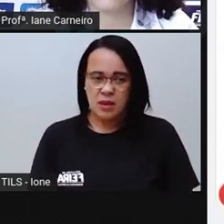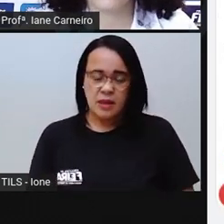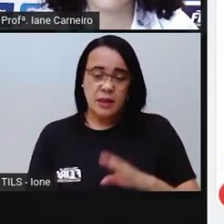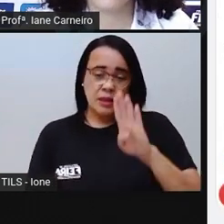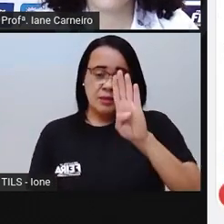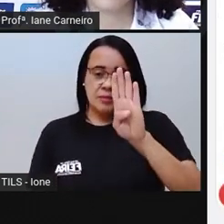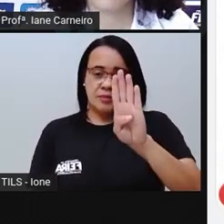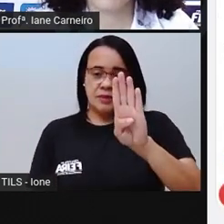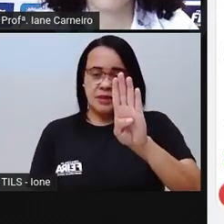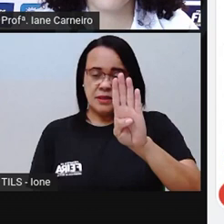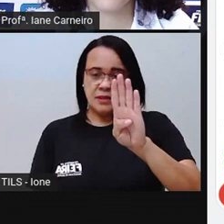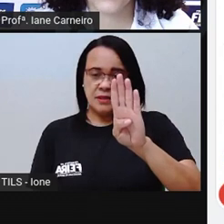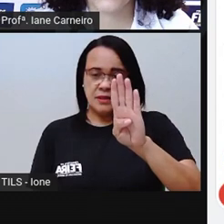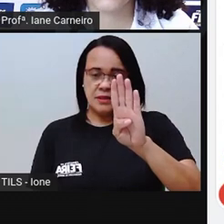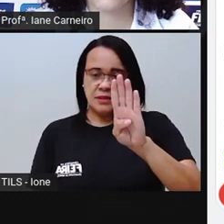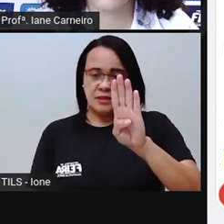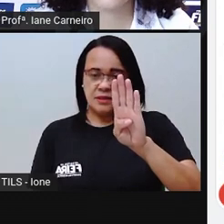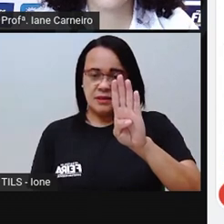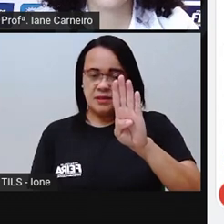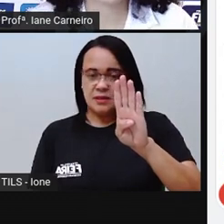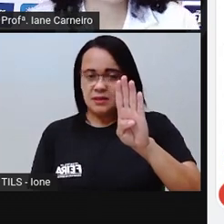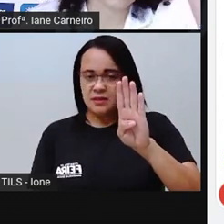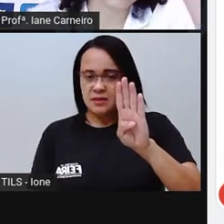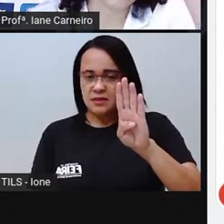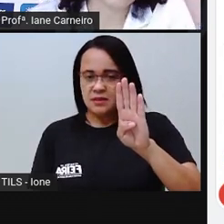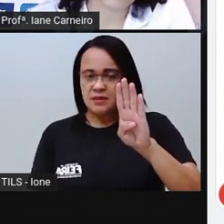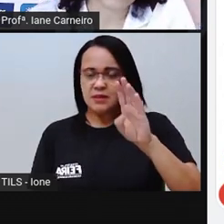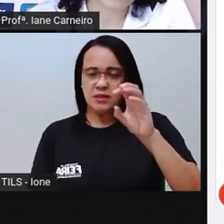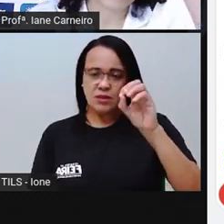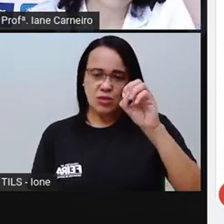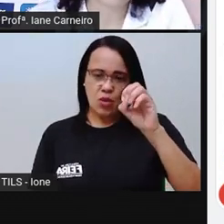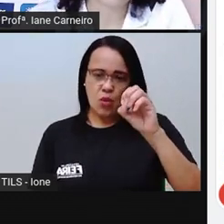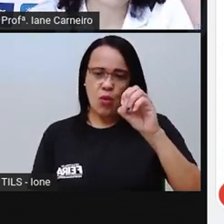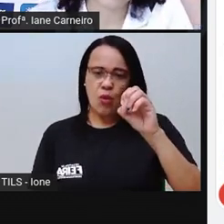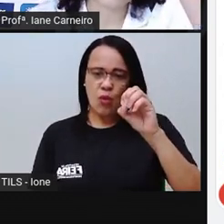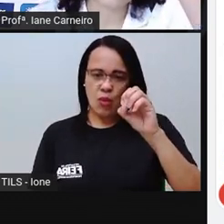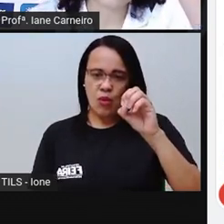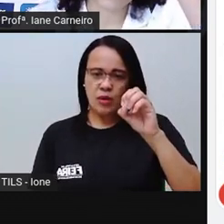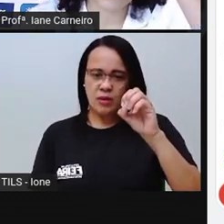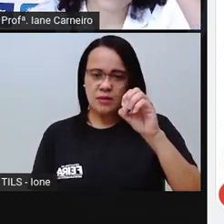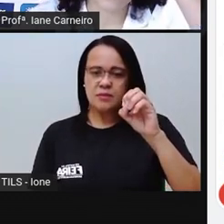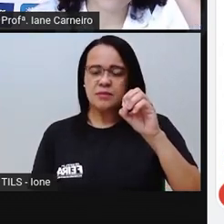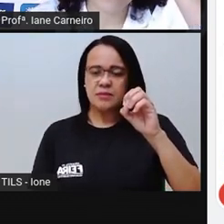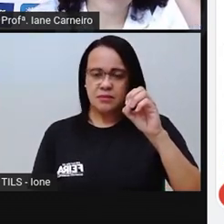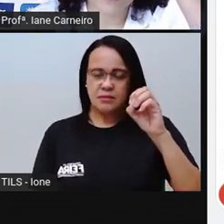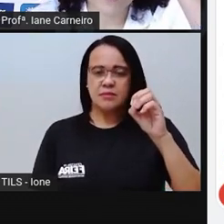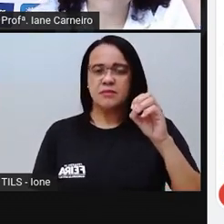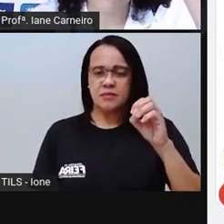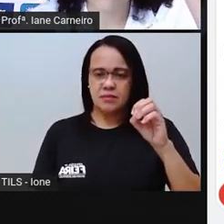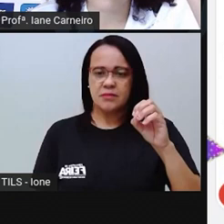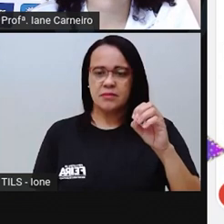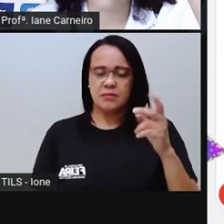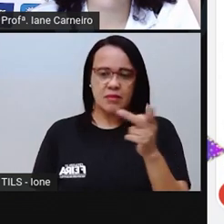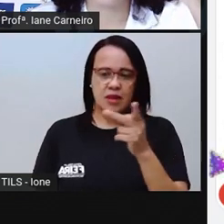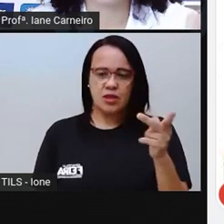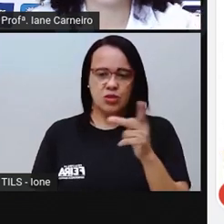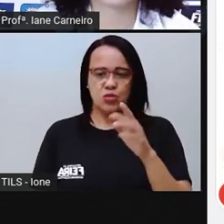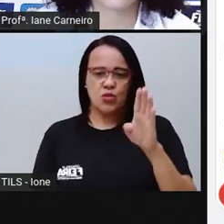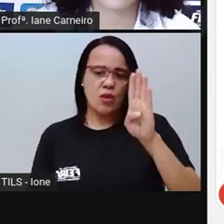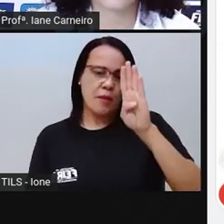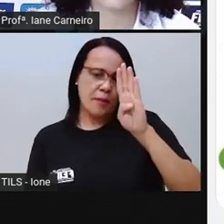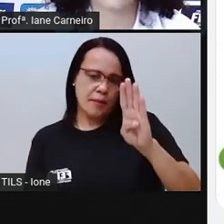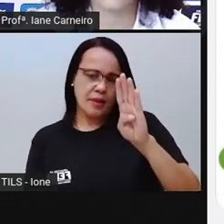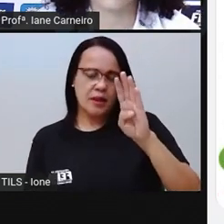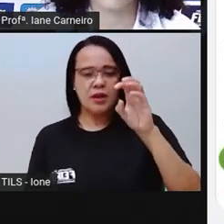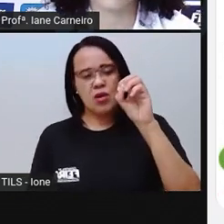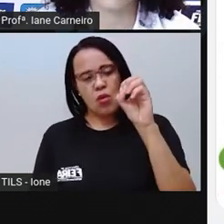ó. Bó. Como é que escrevo bó? A consoante B com a vogal O. Então, vou